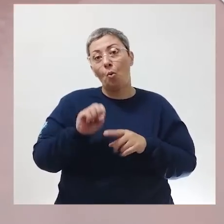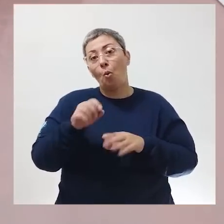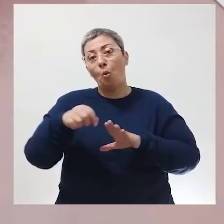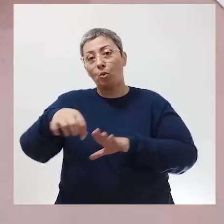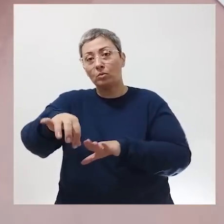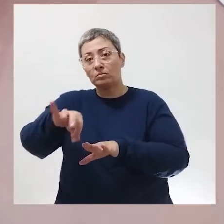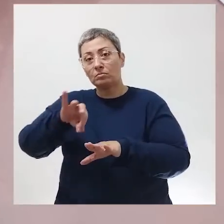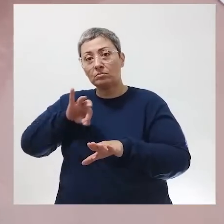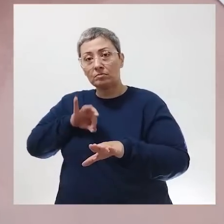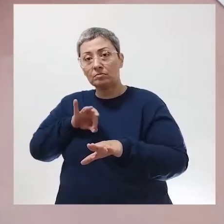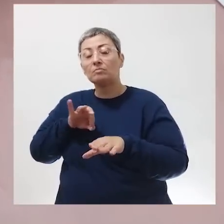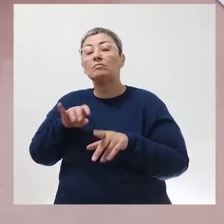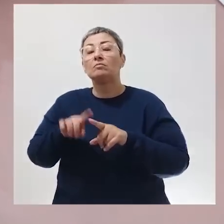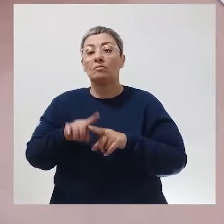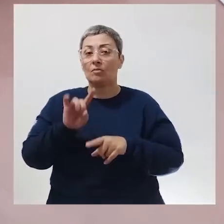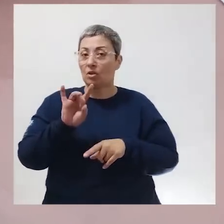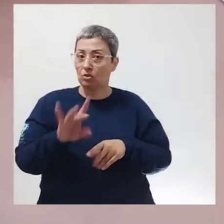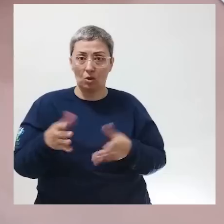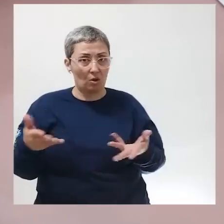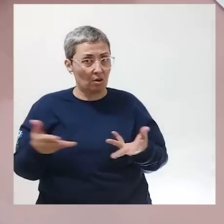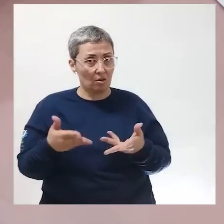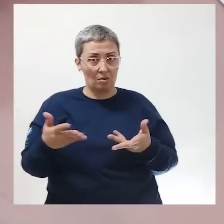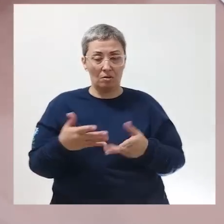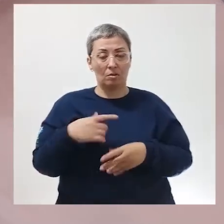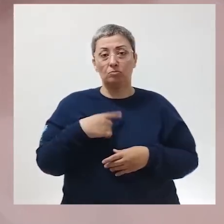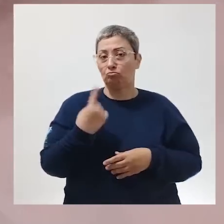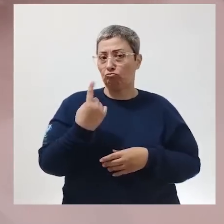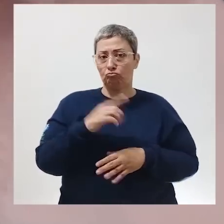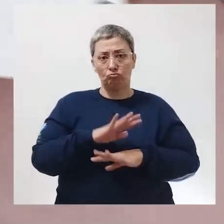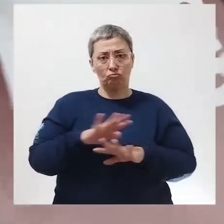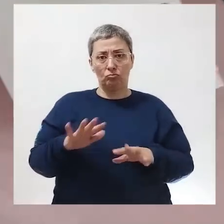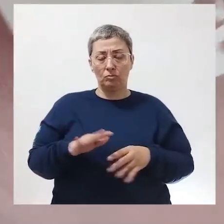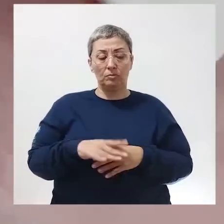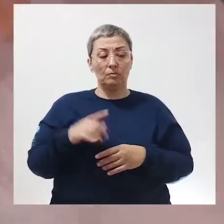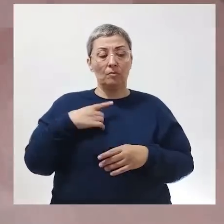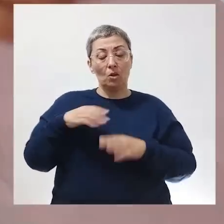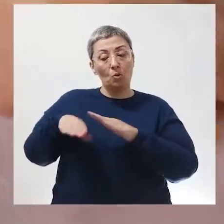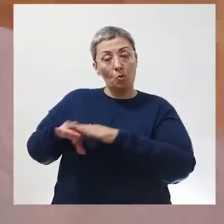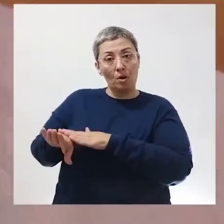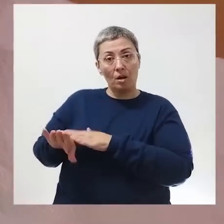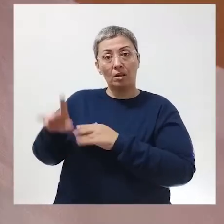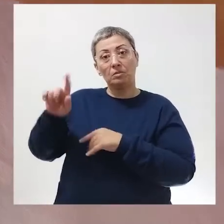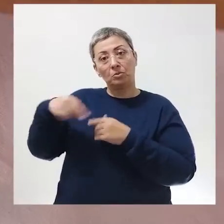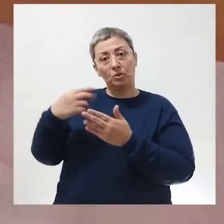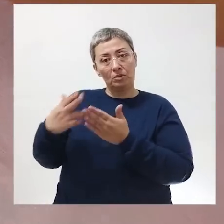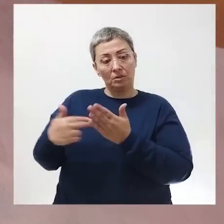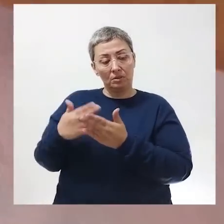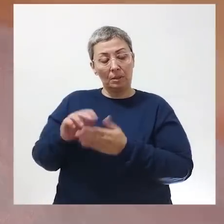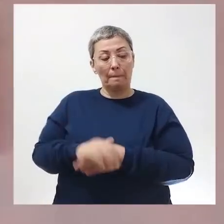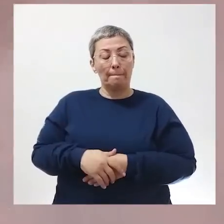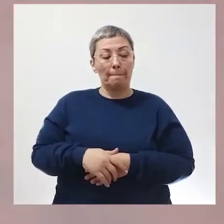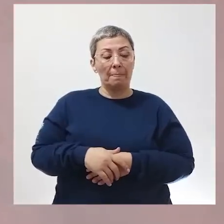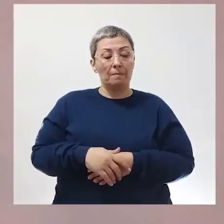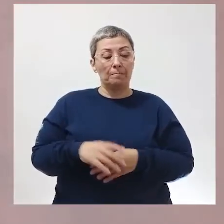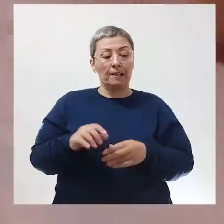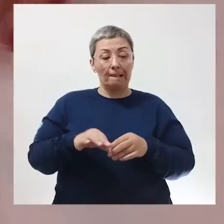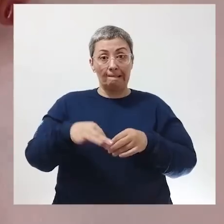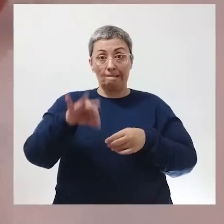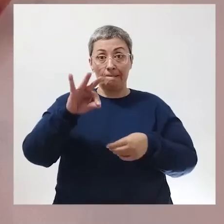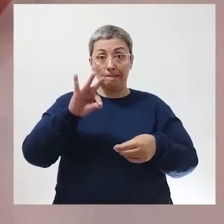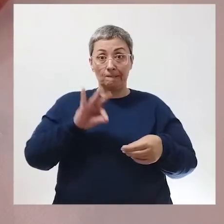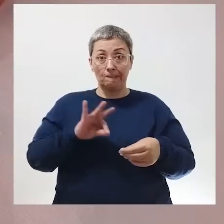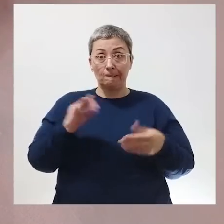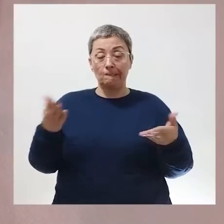ou a régua a gente usa só nesse momento, tá? Só, ó, guarda isso aqui para fazer um desenho. Então